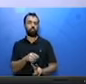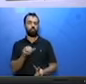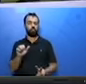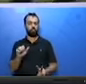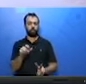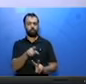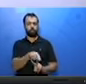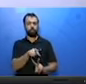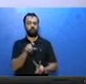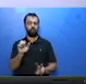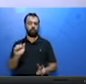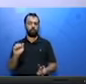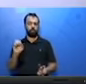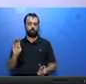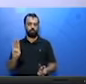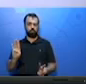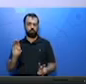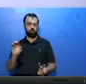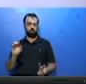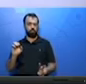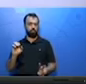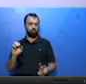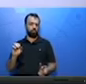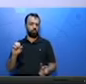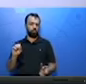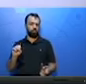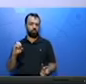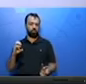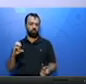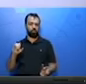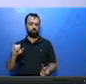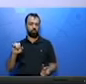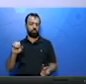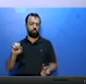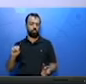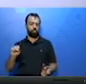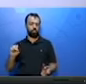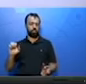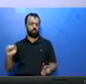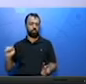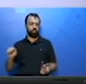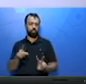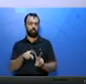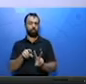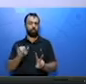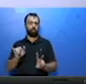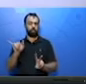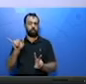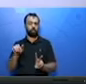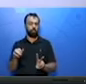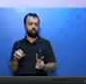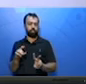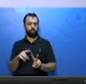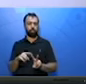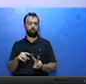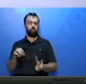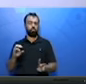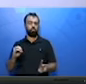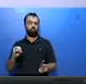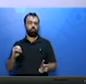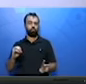só isso. Aqui é só para reforçar que sempre primeiro vem o x, depois vem o y. Então,